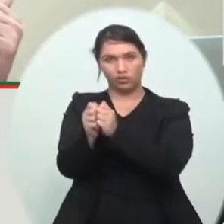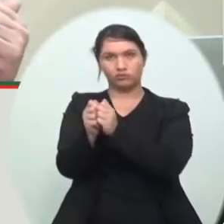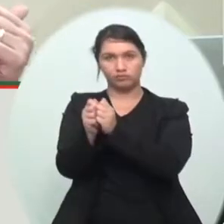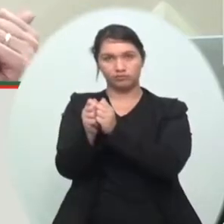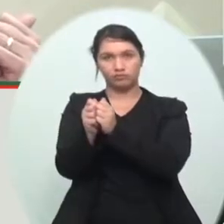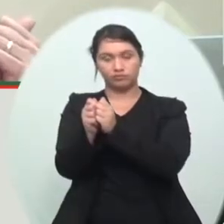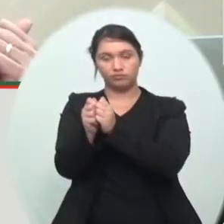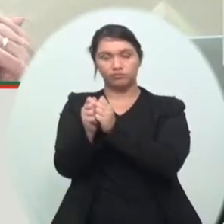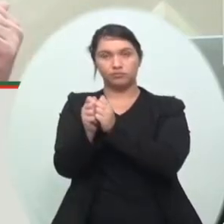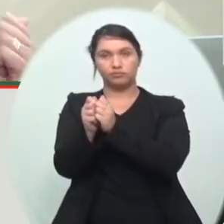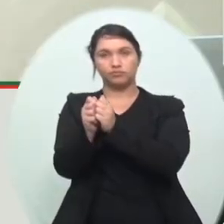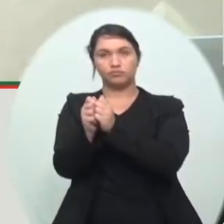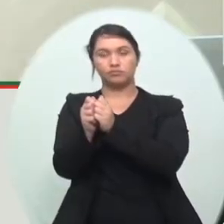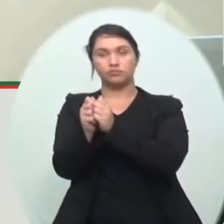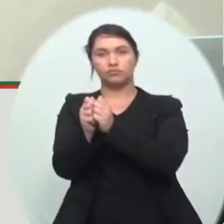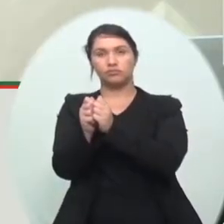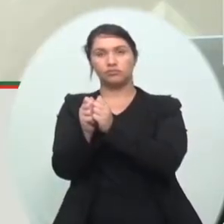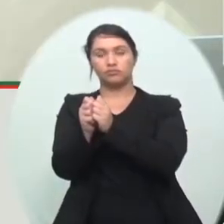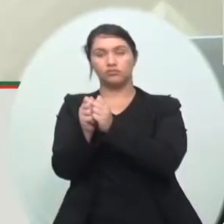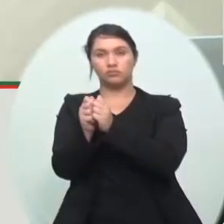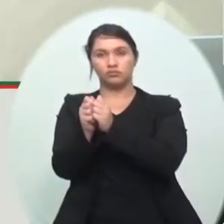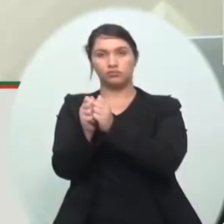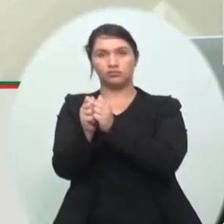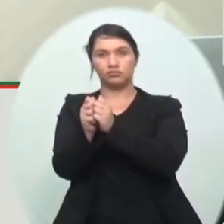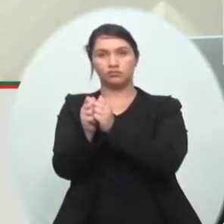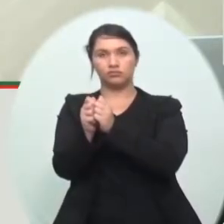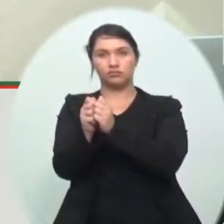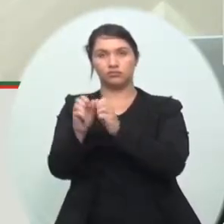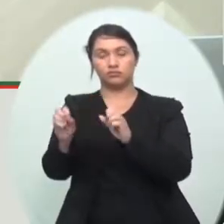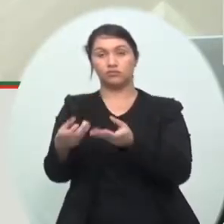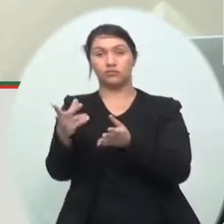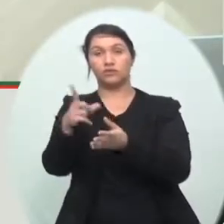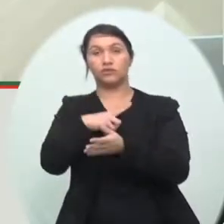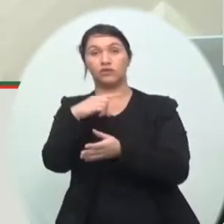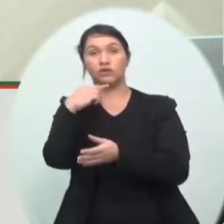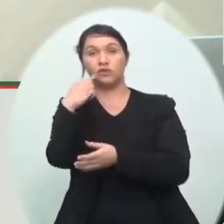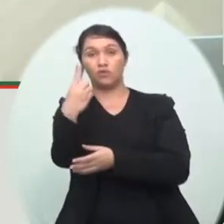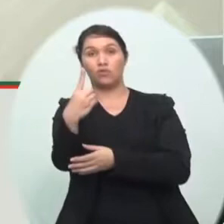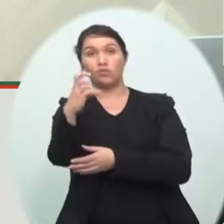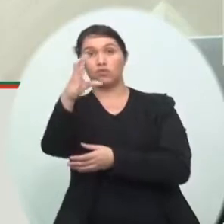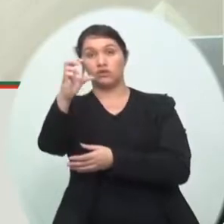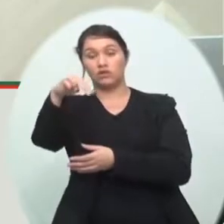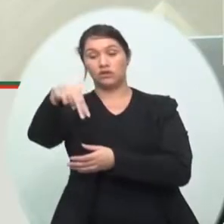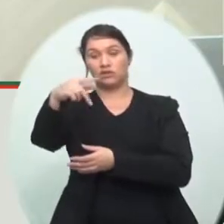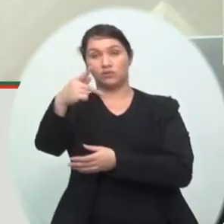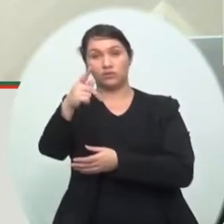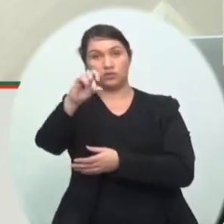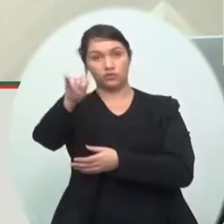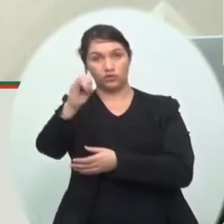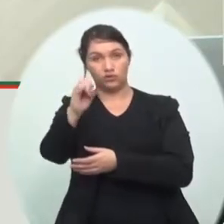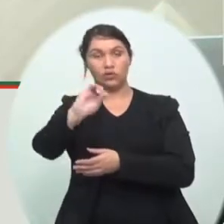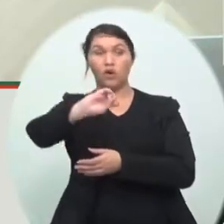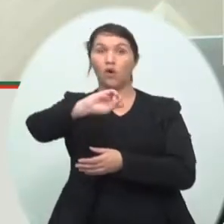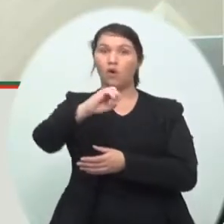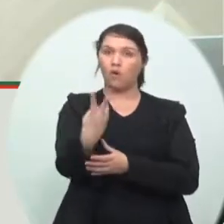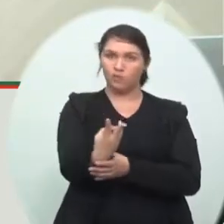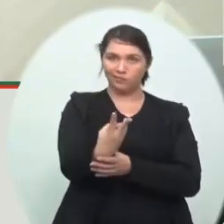através dessas entidades um CNPJ próprio, ou buscarmos no